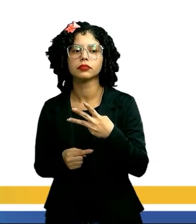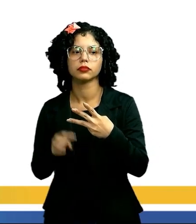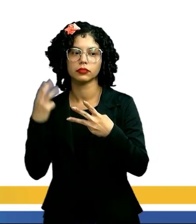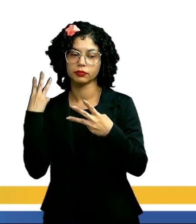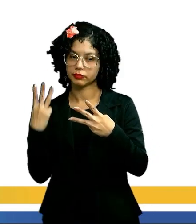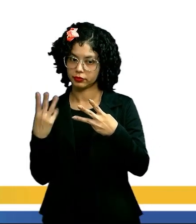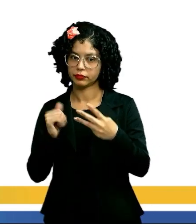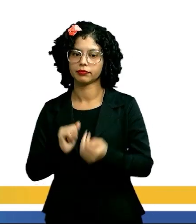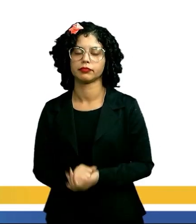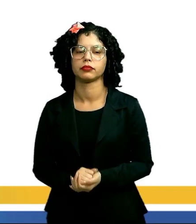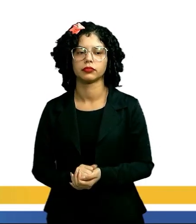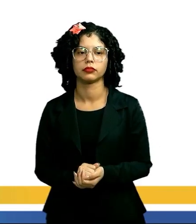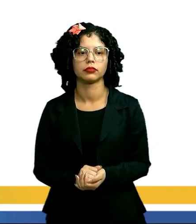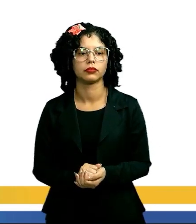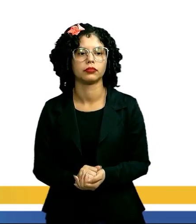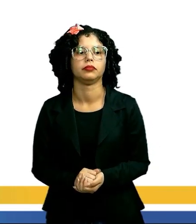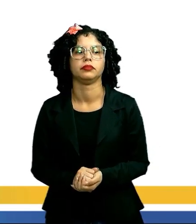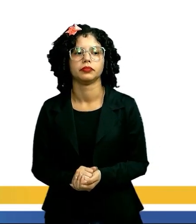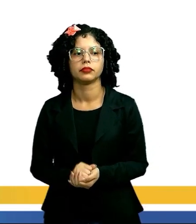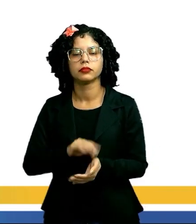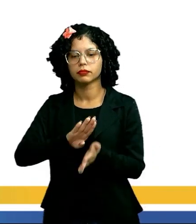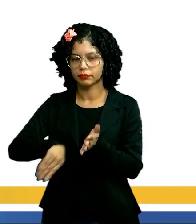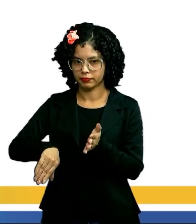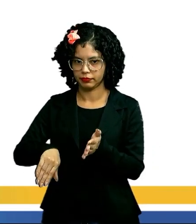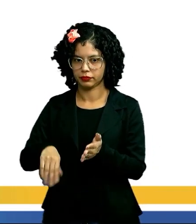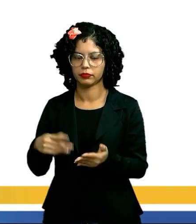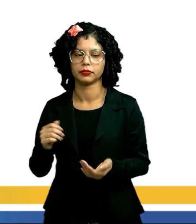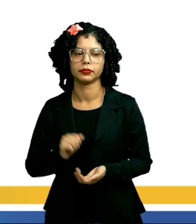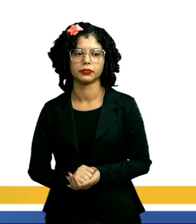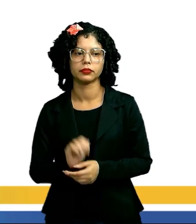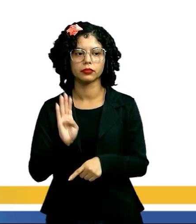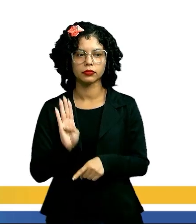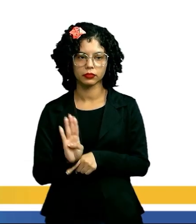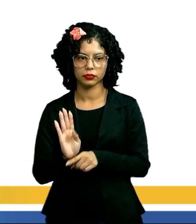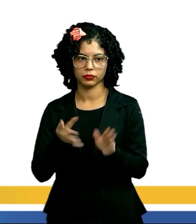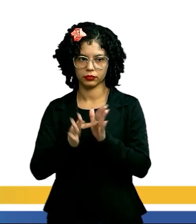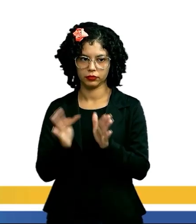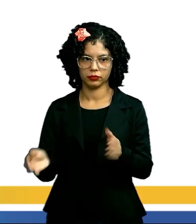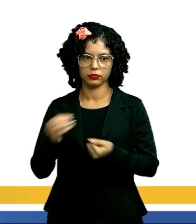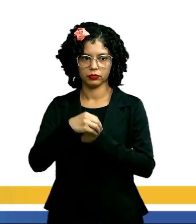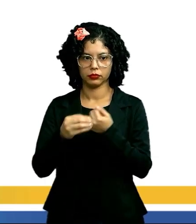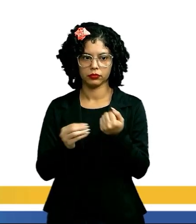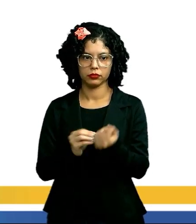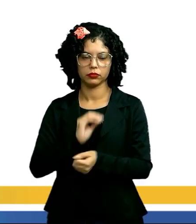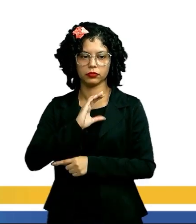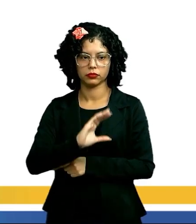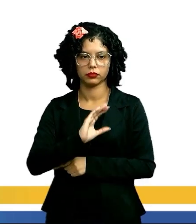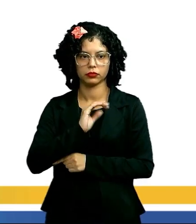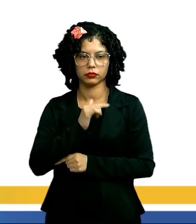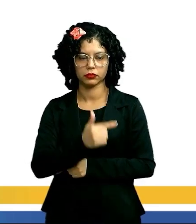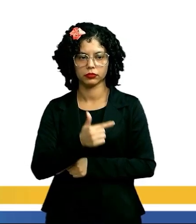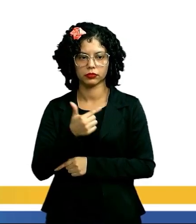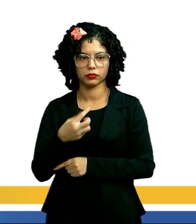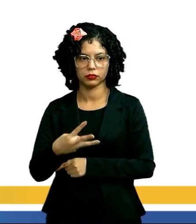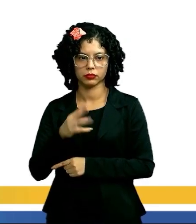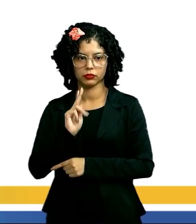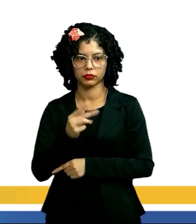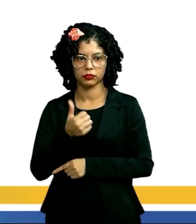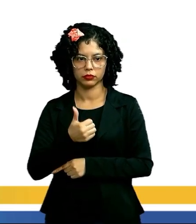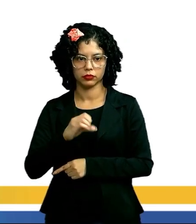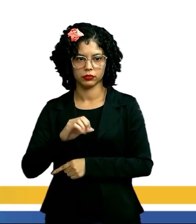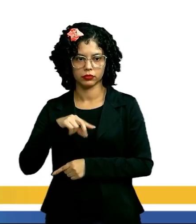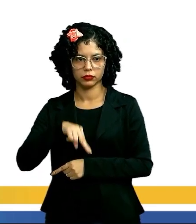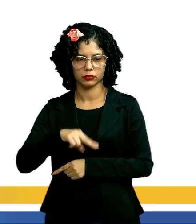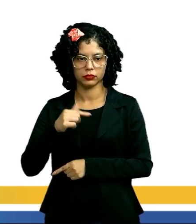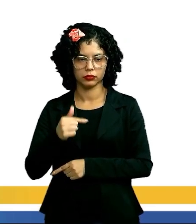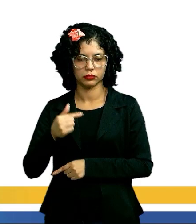3 anéis aromáticos. Então, letra A, nós descartamos. Letra B, fórmula molecular